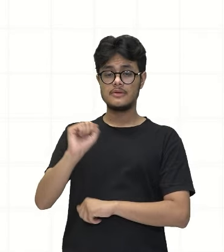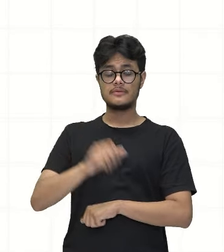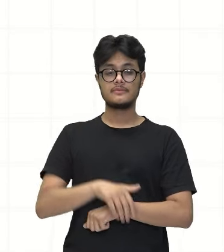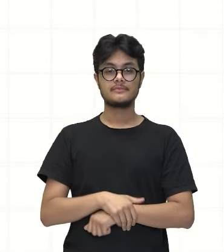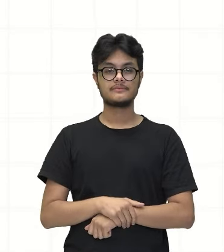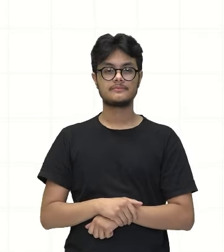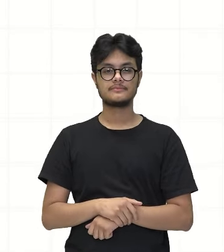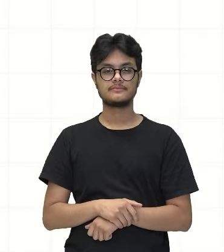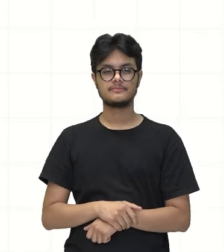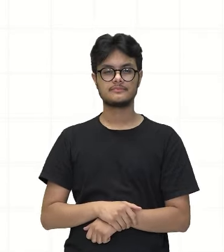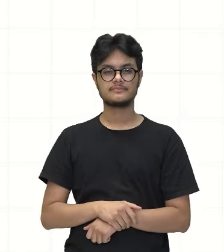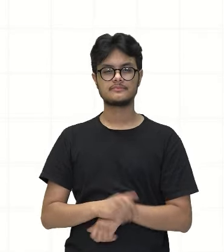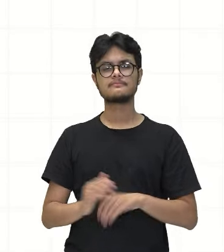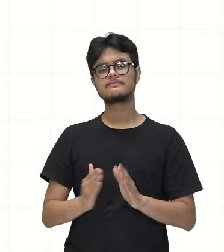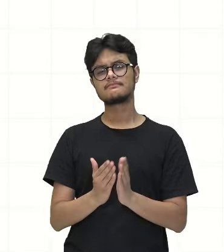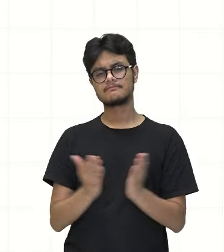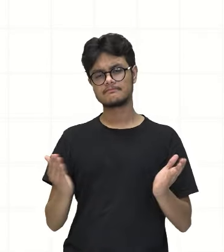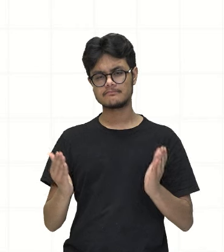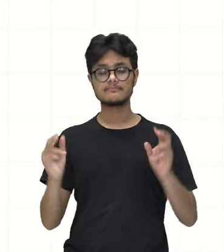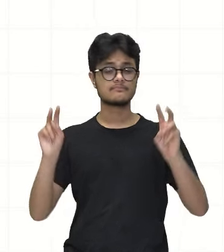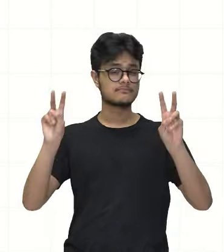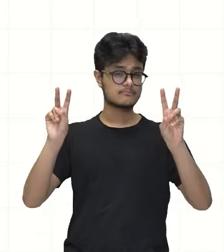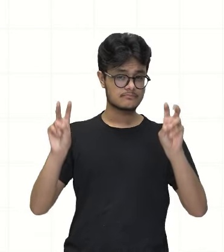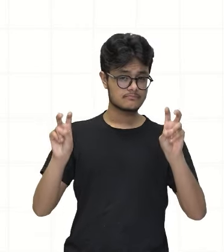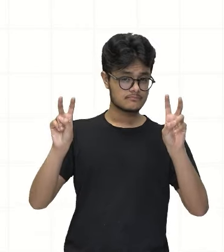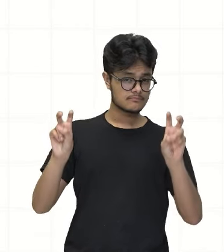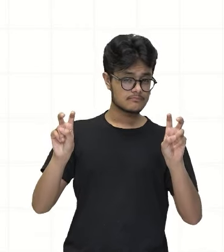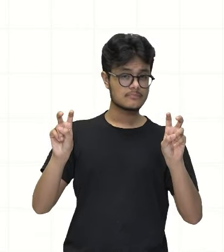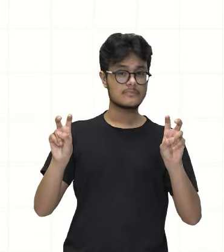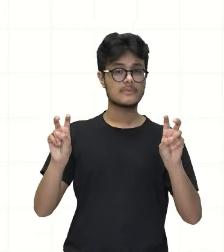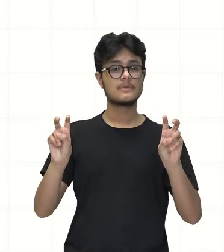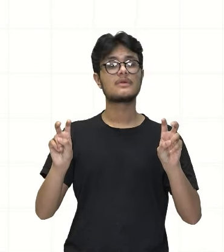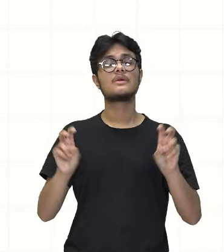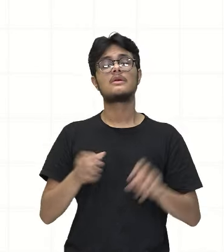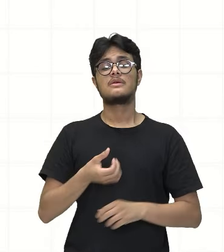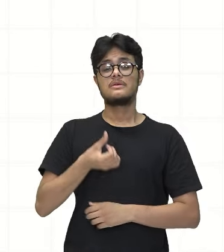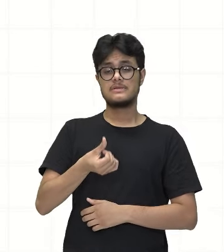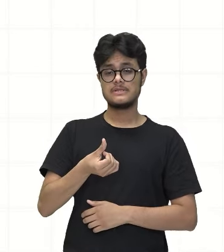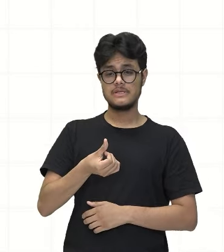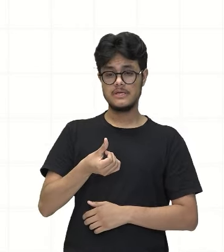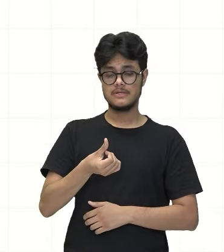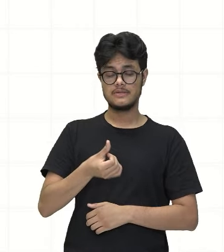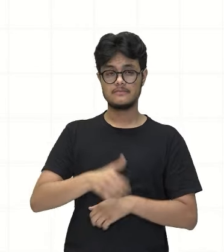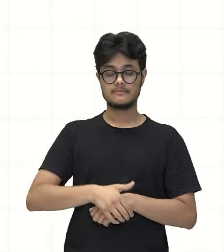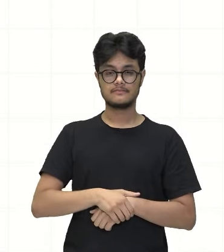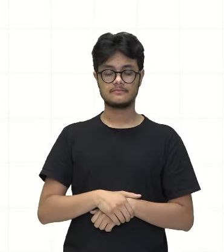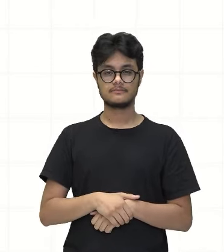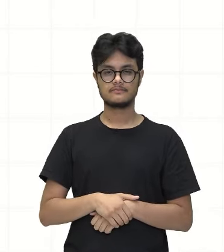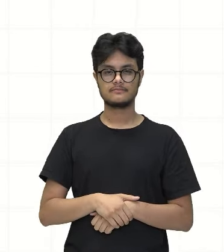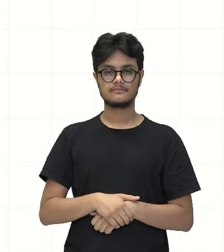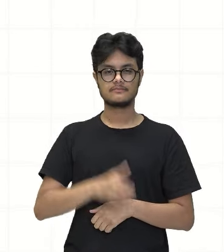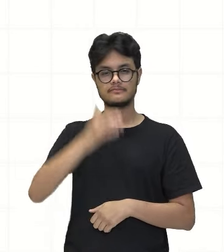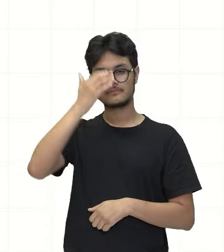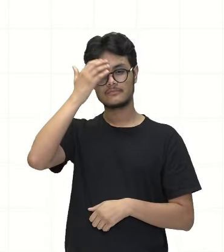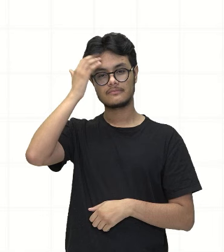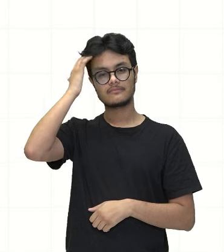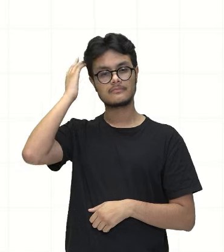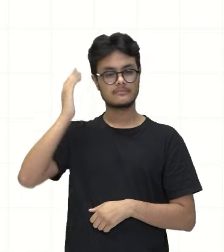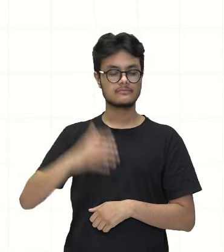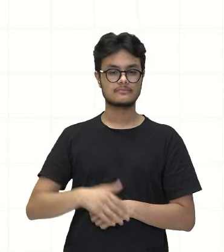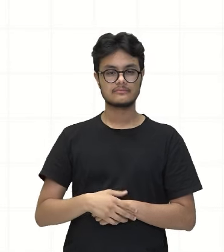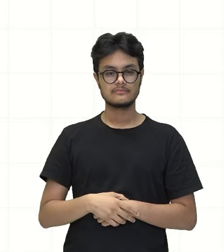projeção. Ou seja, essa medida da projeção aí vai ser igual a 6, certo?